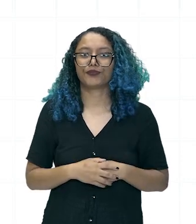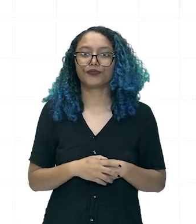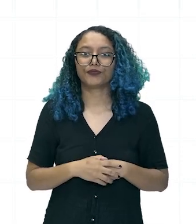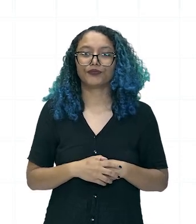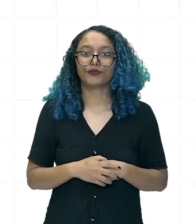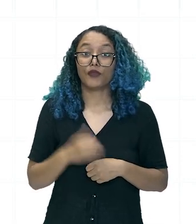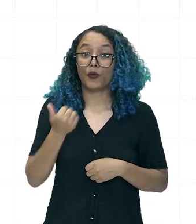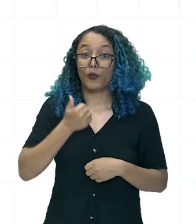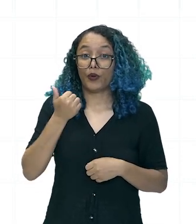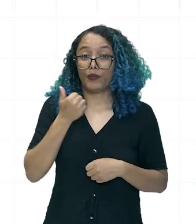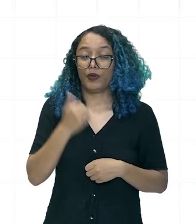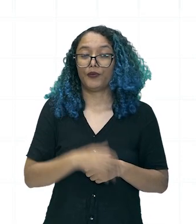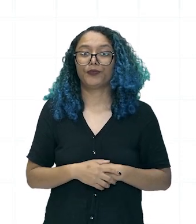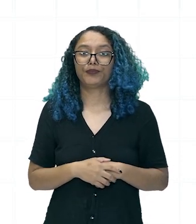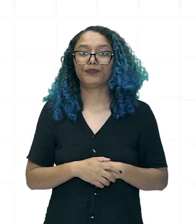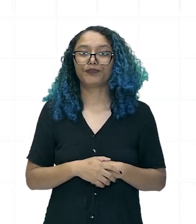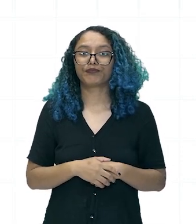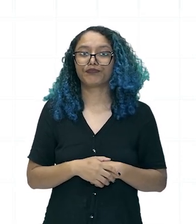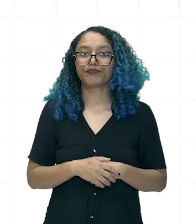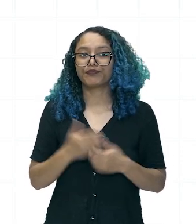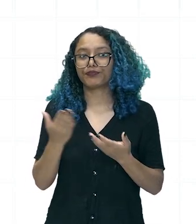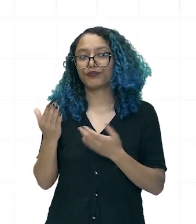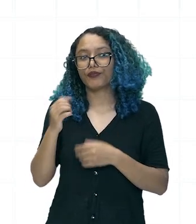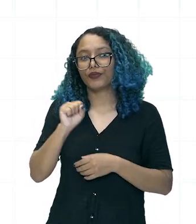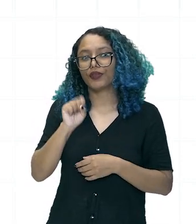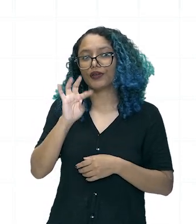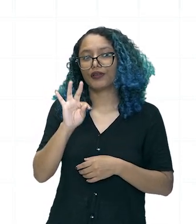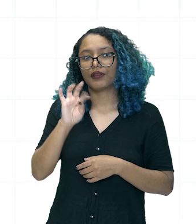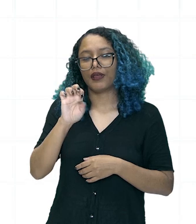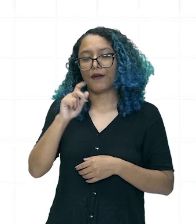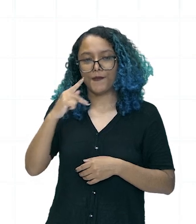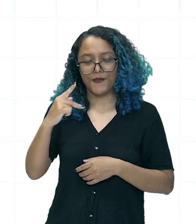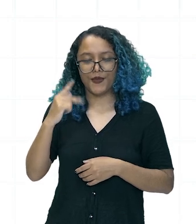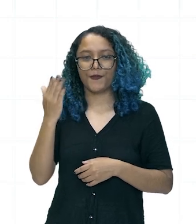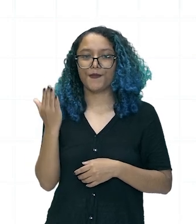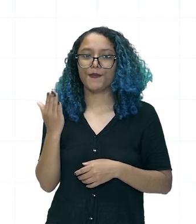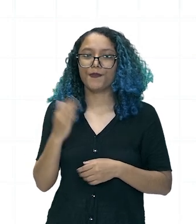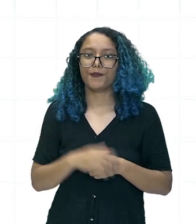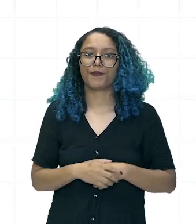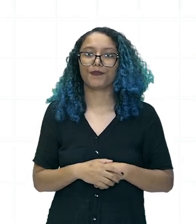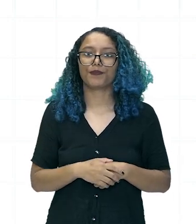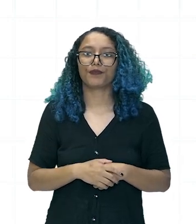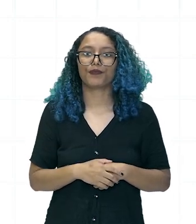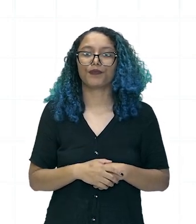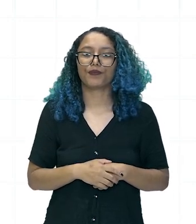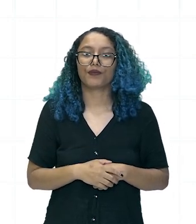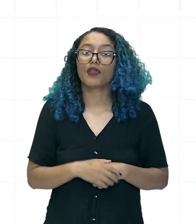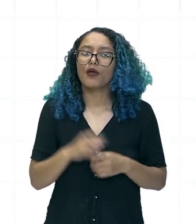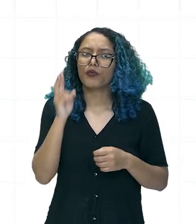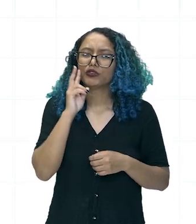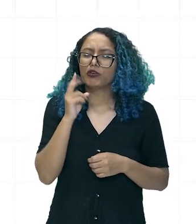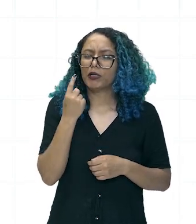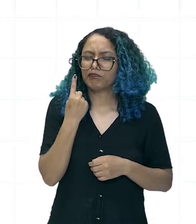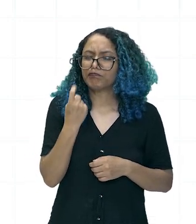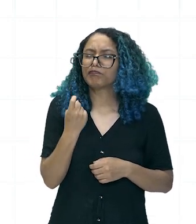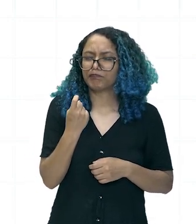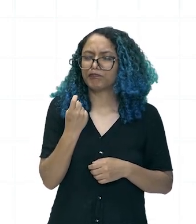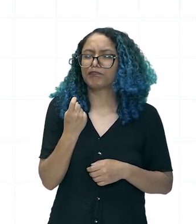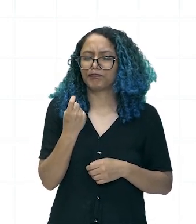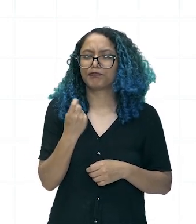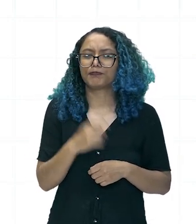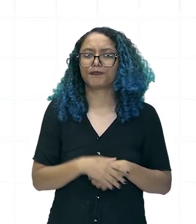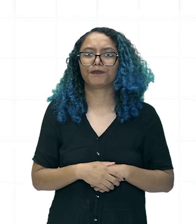certo? E a ginástica aeróbica, o que ela objetiva? Promover a melhora da capacidade